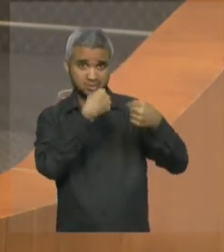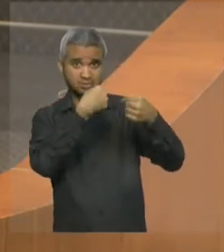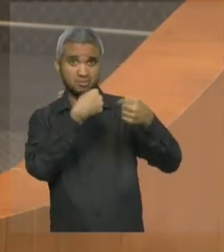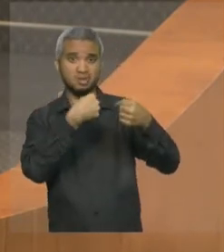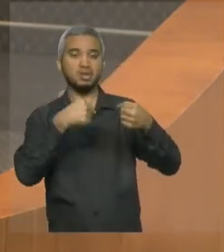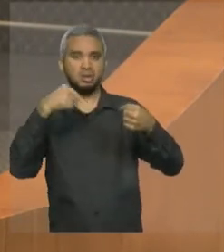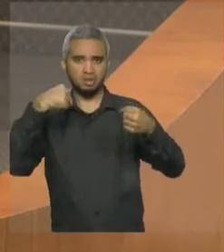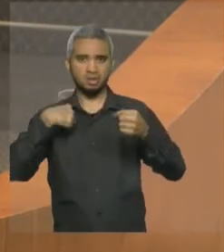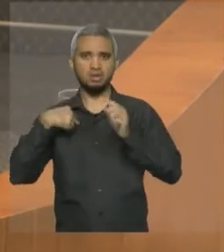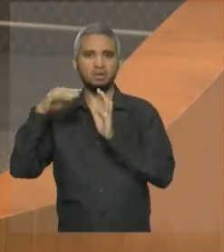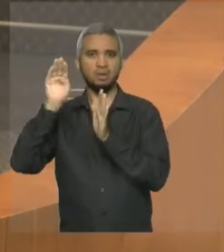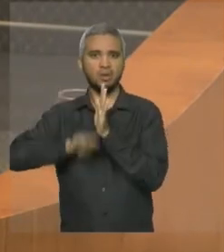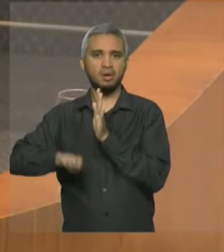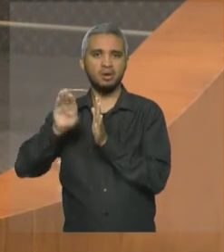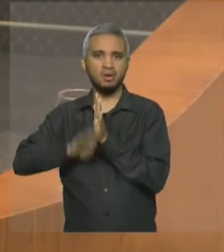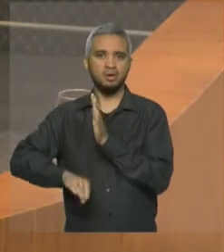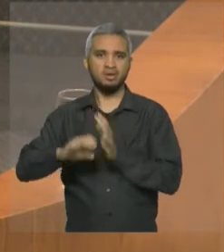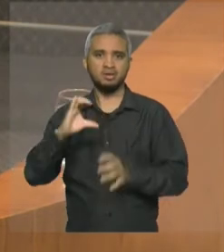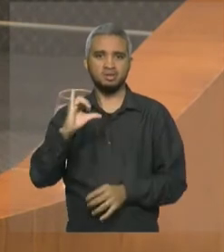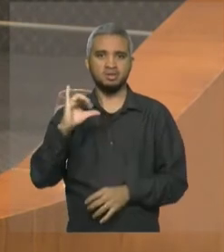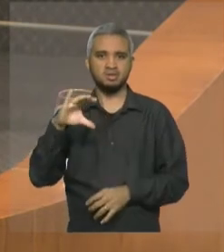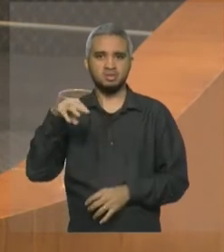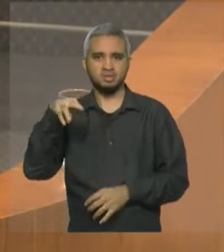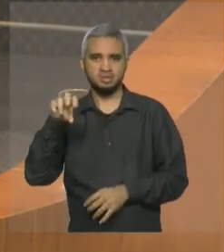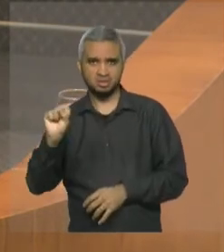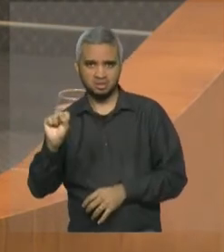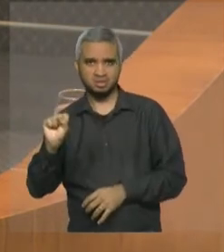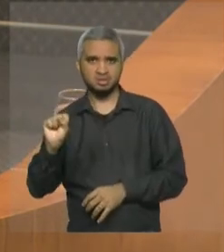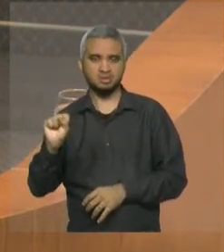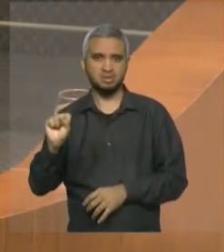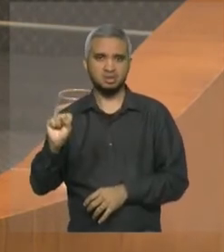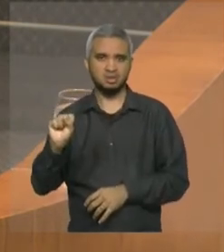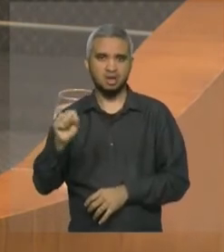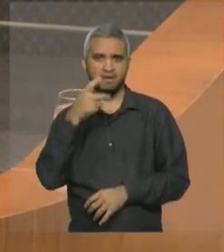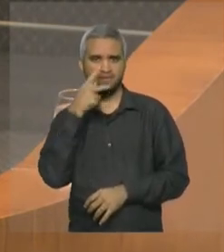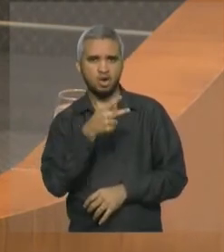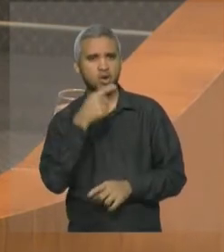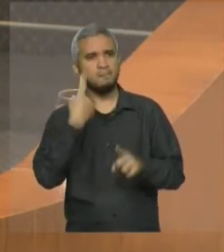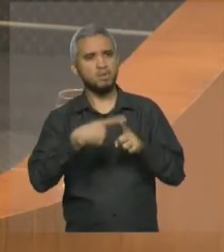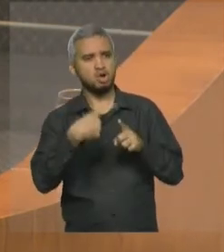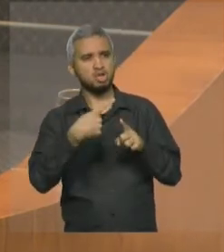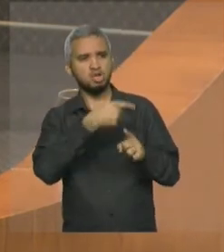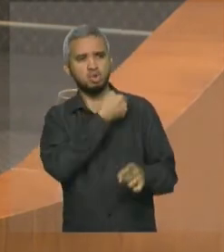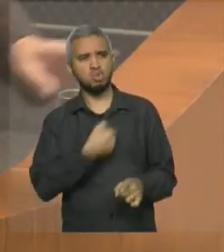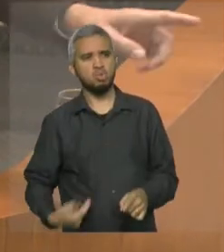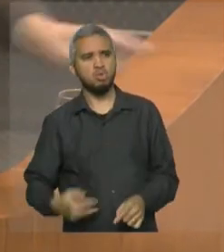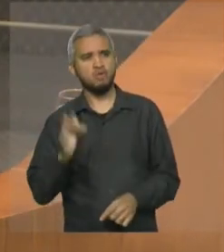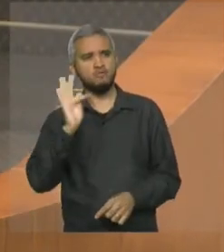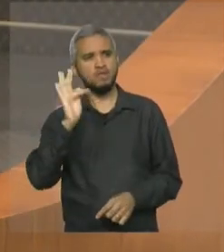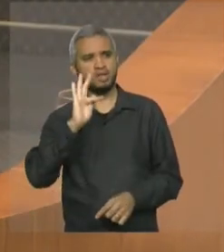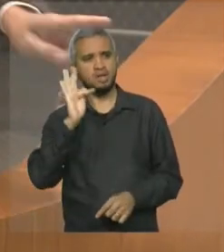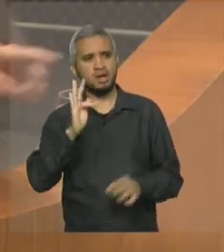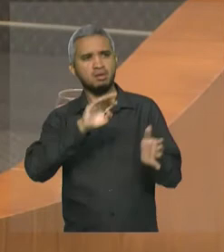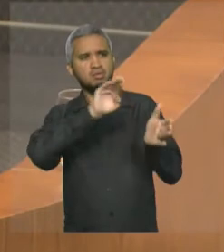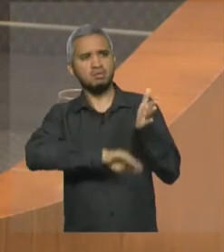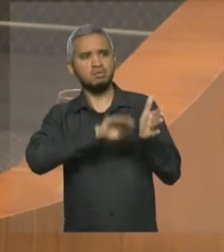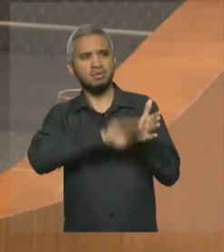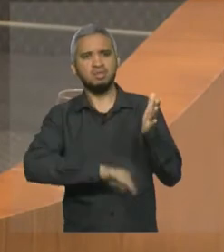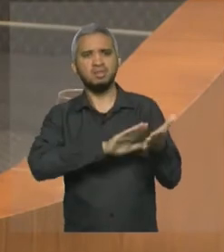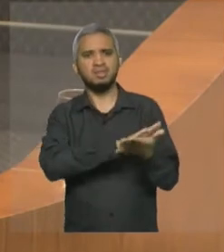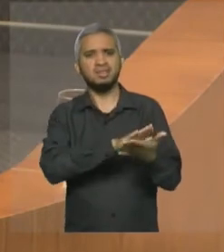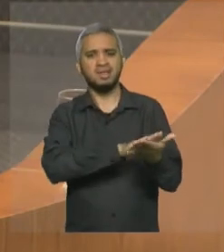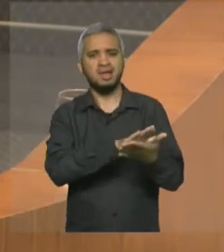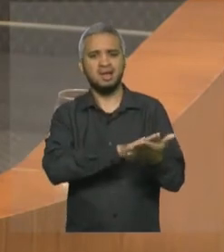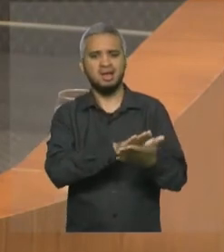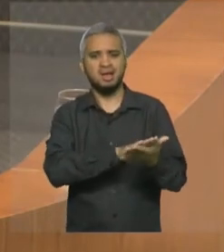que que o governo federal não baixa as suas alíquotas dos seus impostos. O Bolsonaro disse, tira tudo do governo